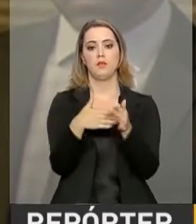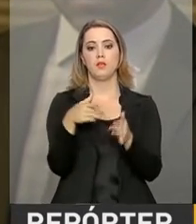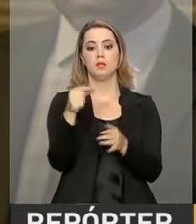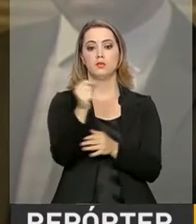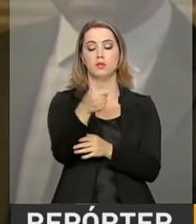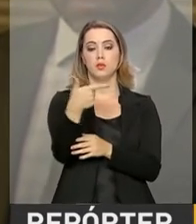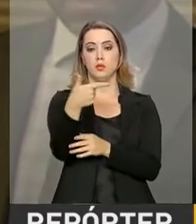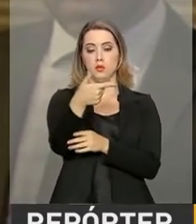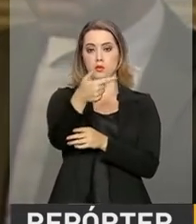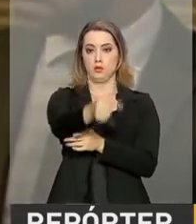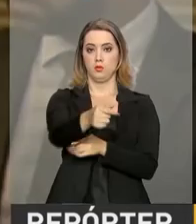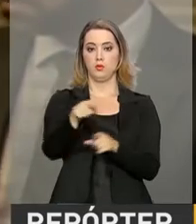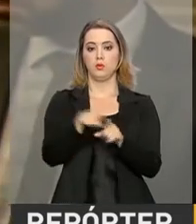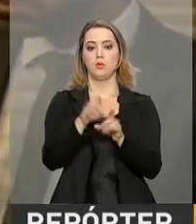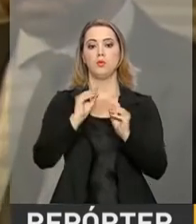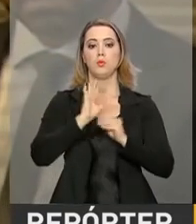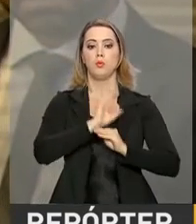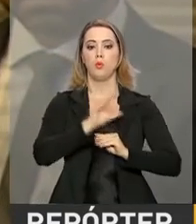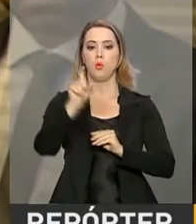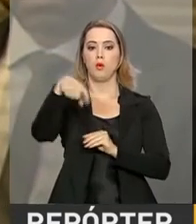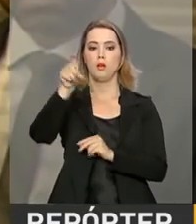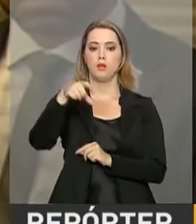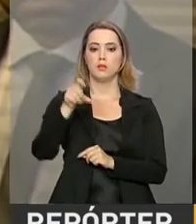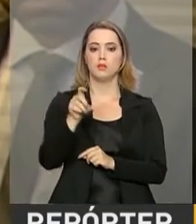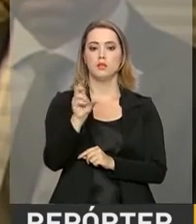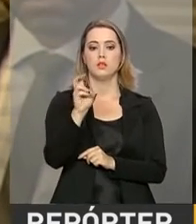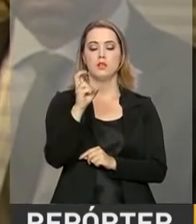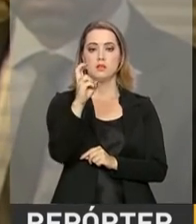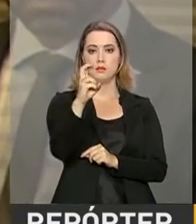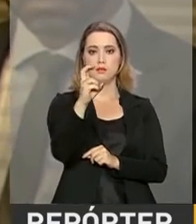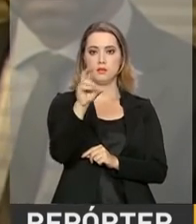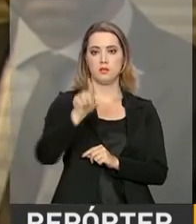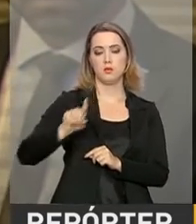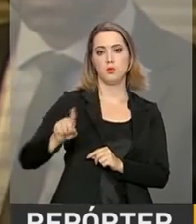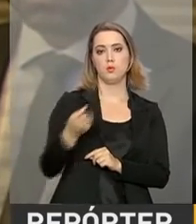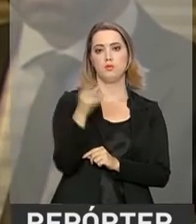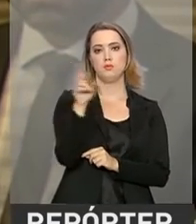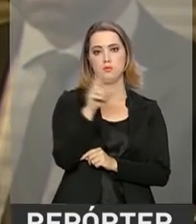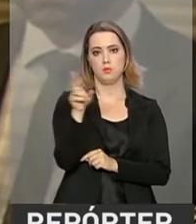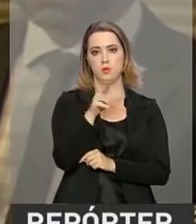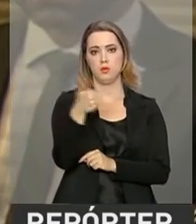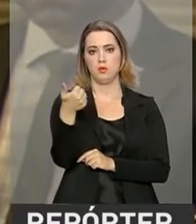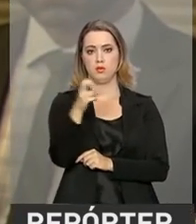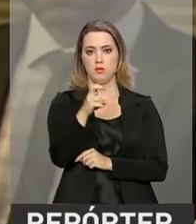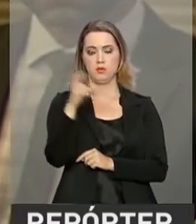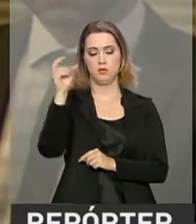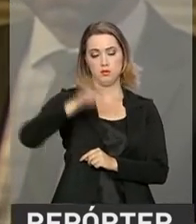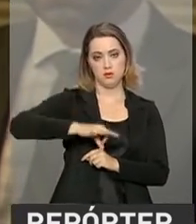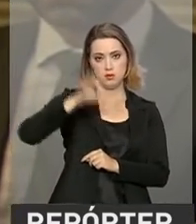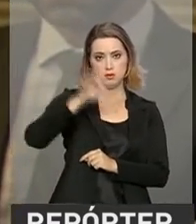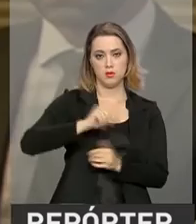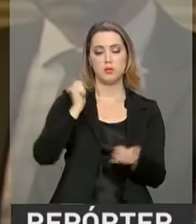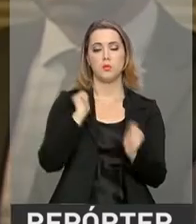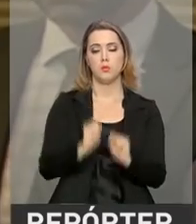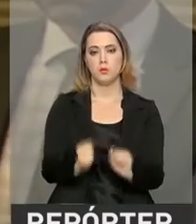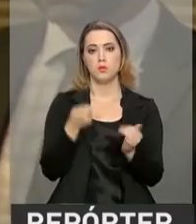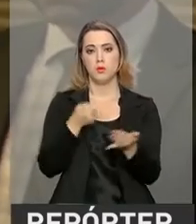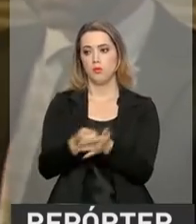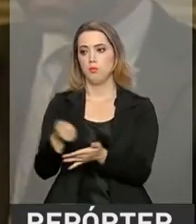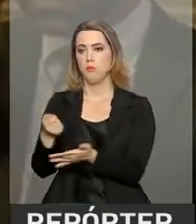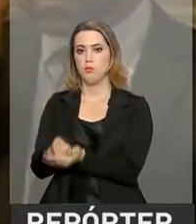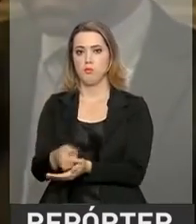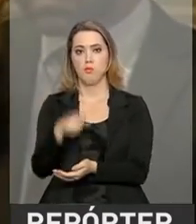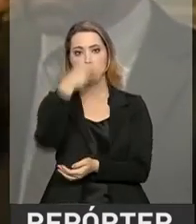o cartão pode ter um atendimento médio em torno de 5 mil reais 15% esses recursos serão separados para contratar profissionais